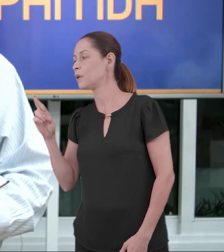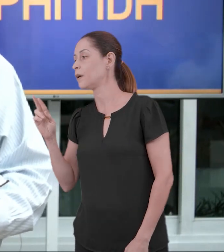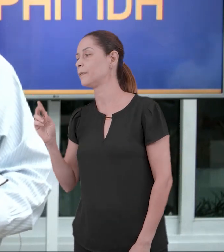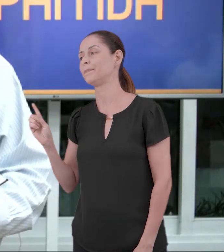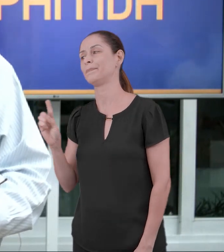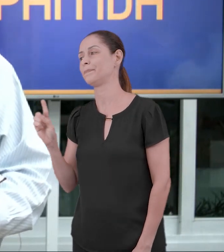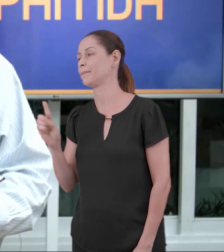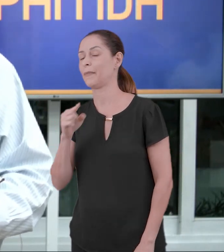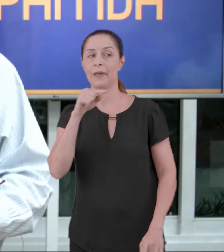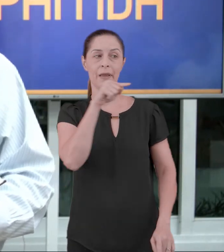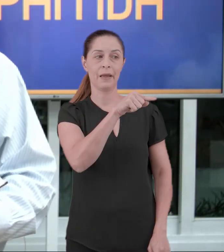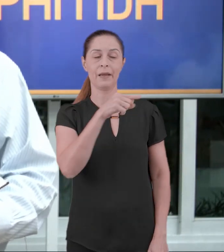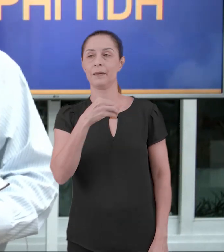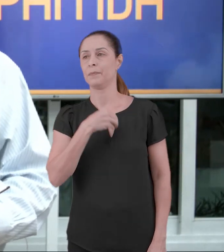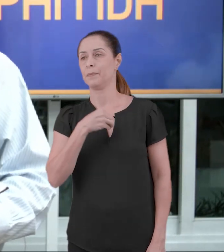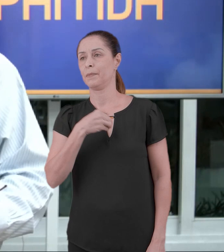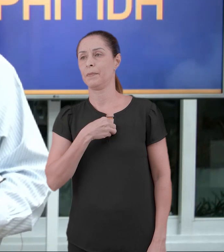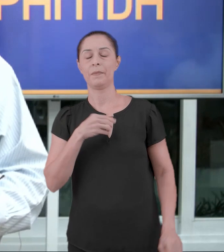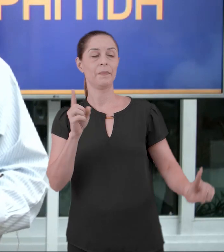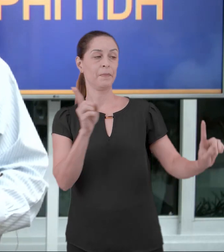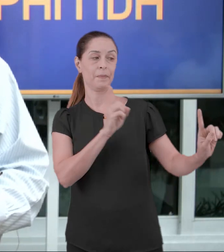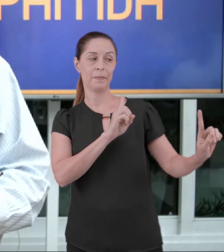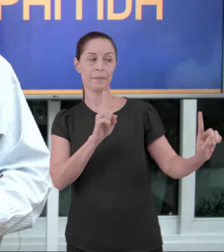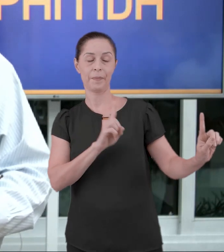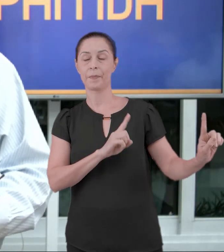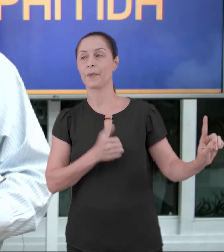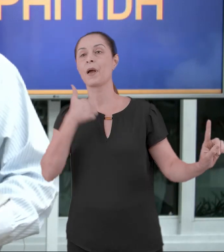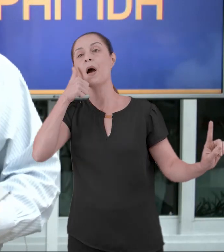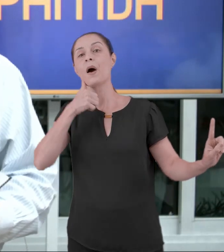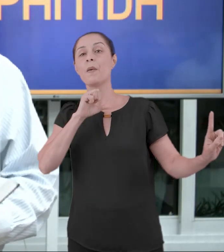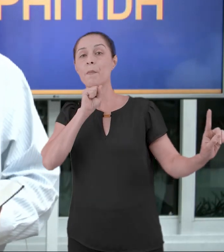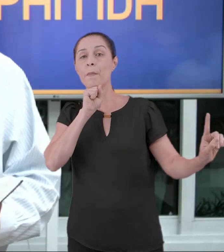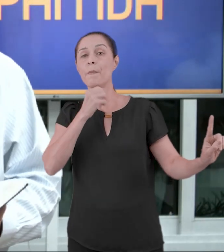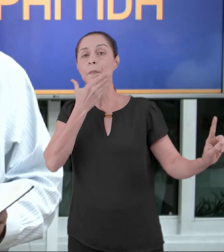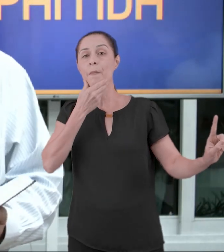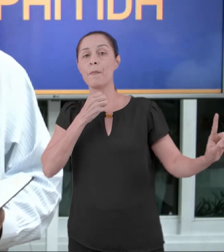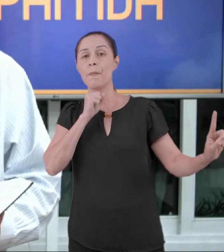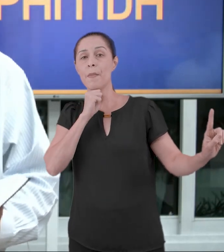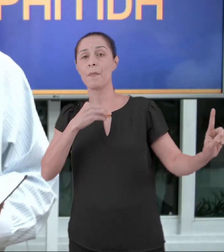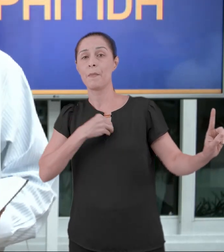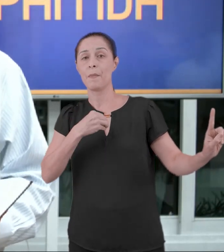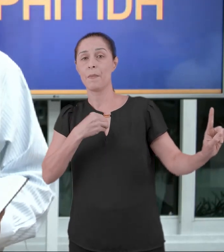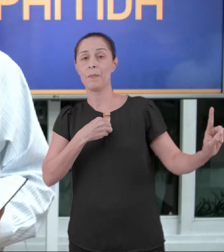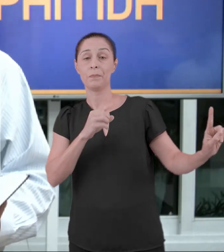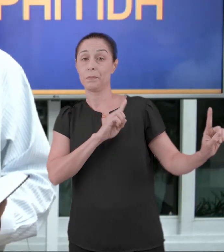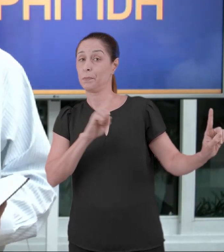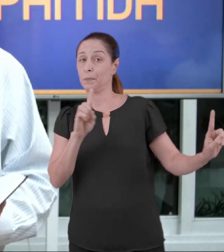para que se manifestem nele as obras de Deus.